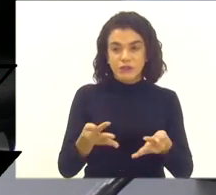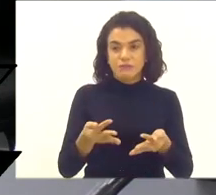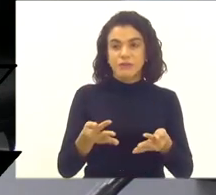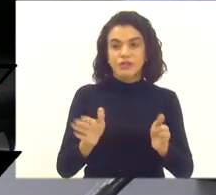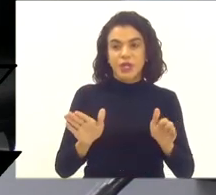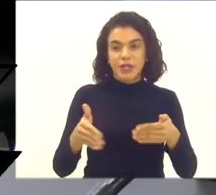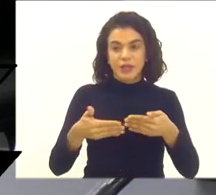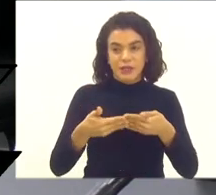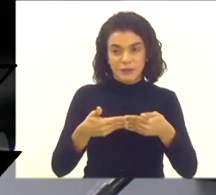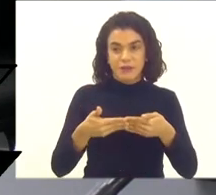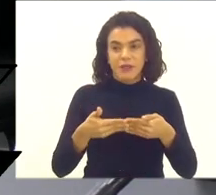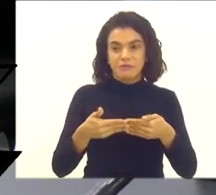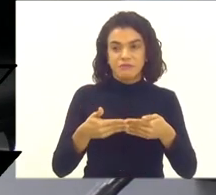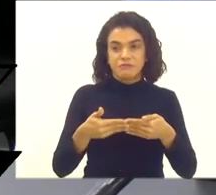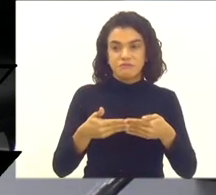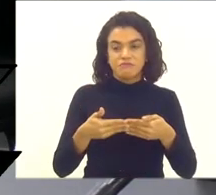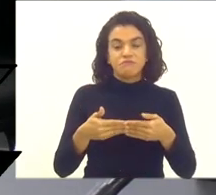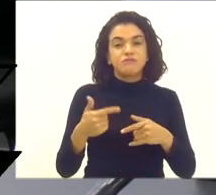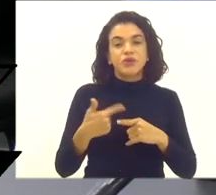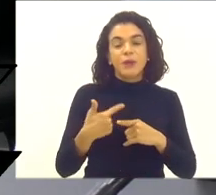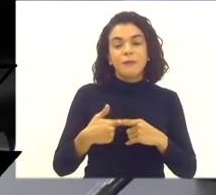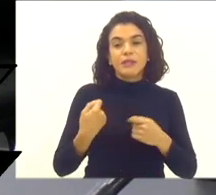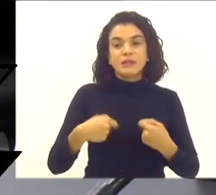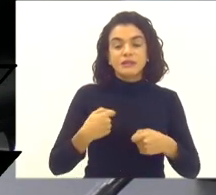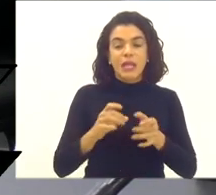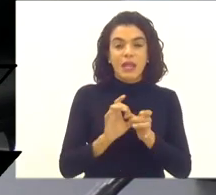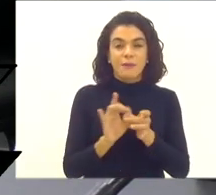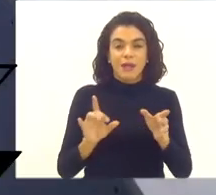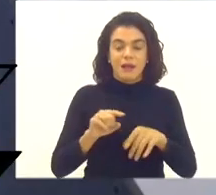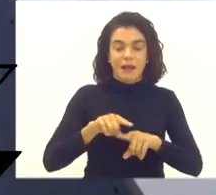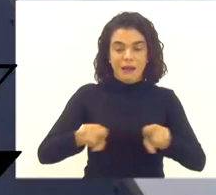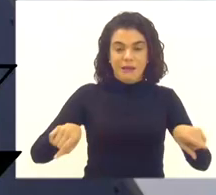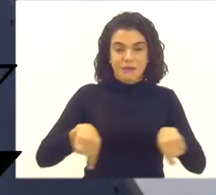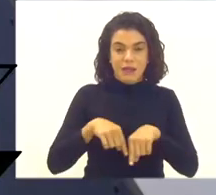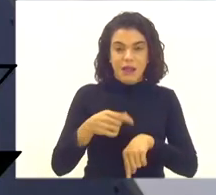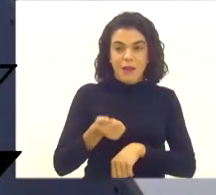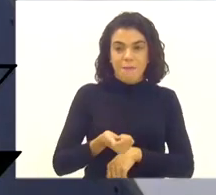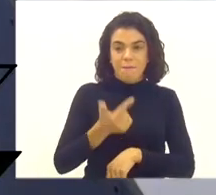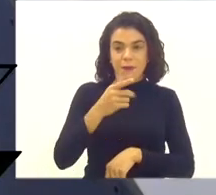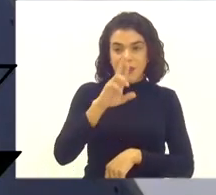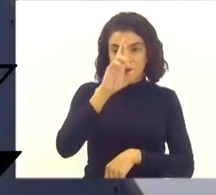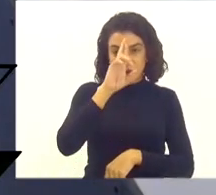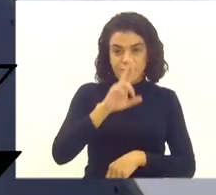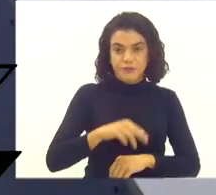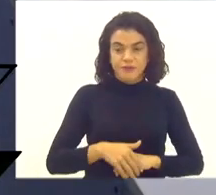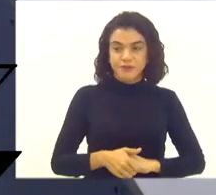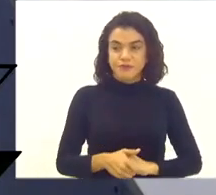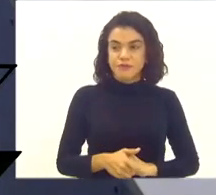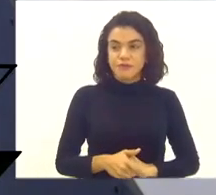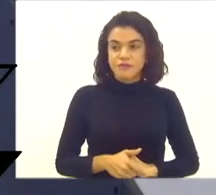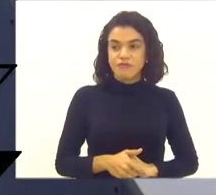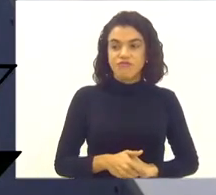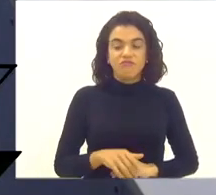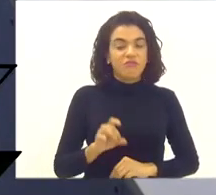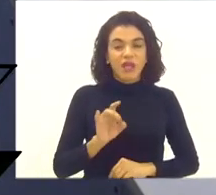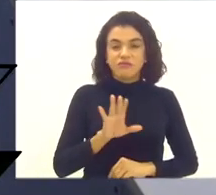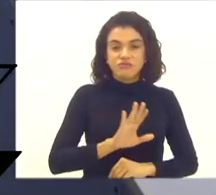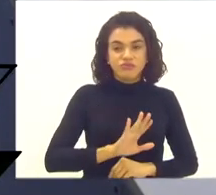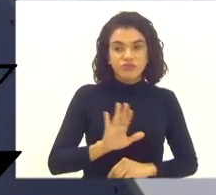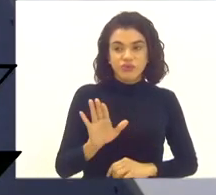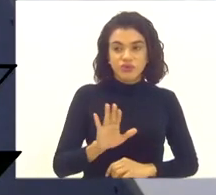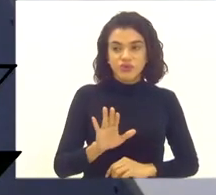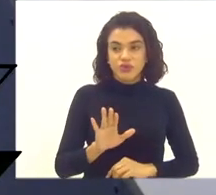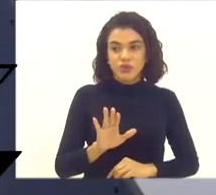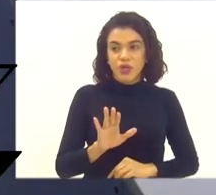para o final para que a gente que a gente tem que liberar sala meio-dia para que a gente possa fazer algumas perguntas não e aí era só eu